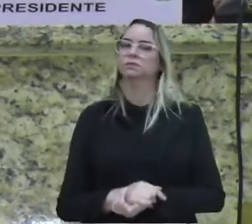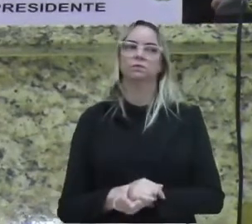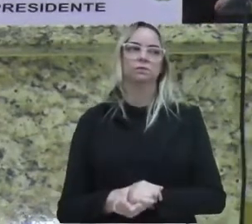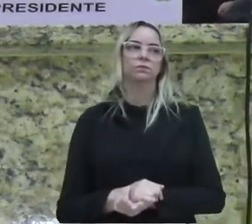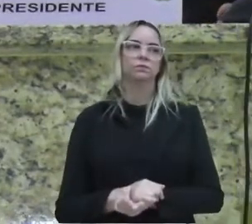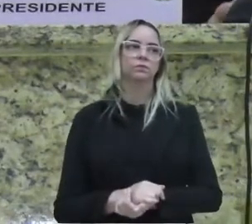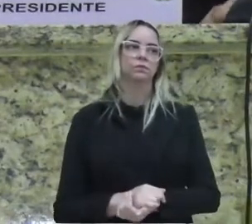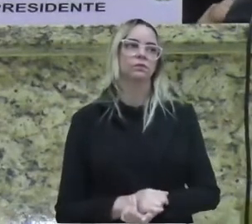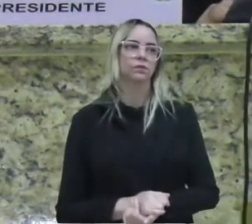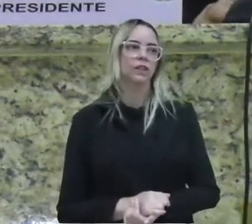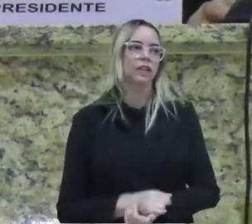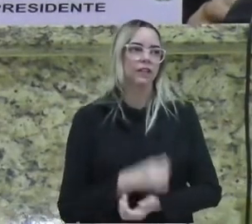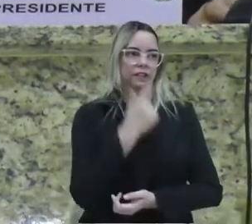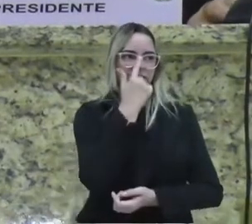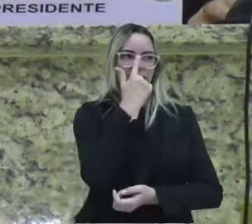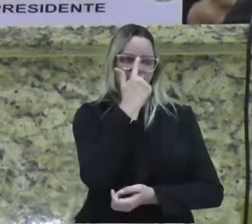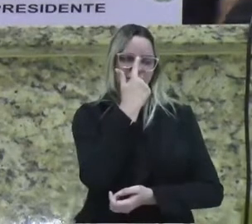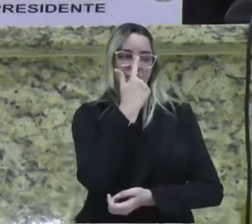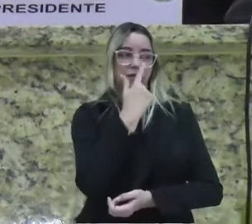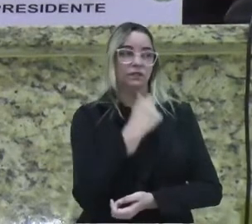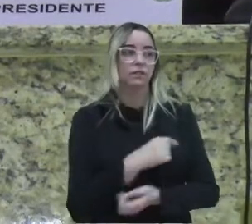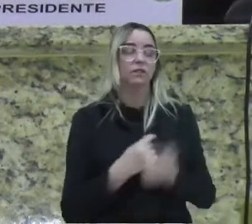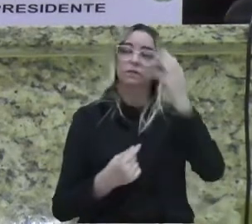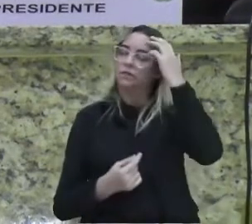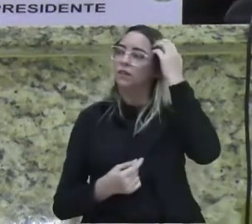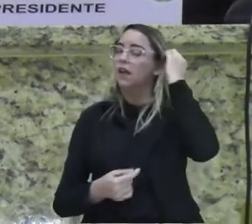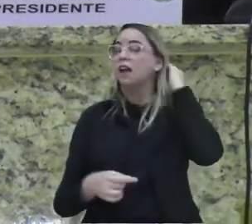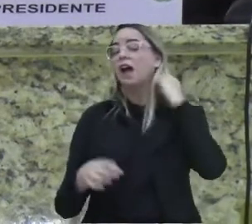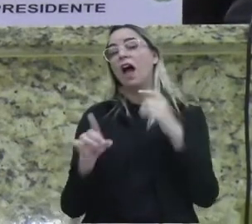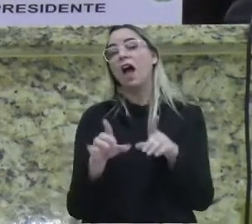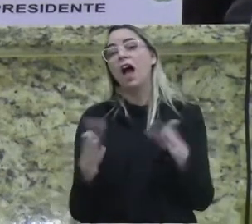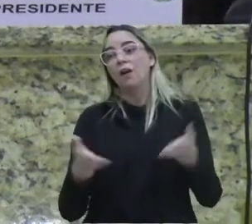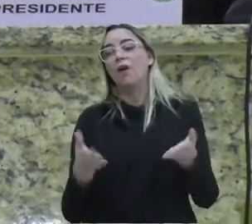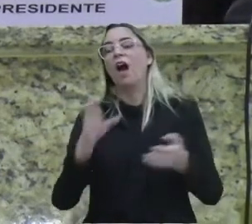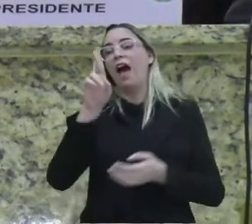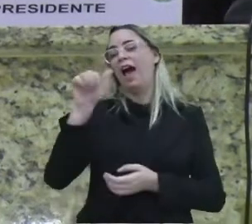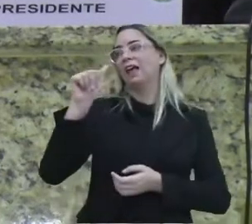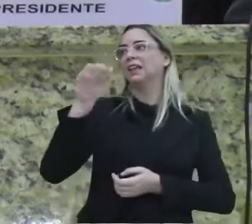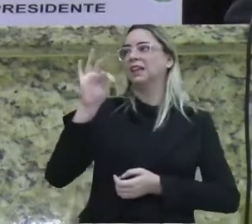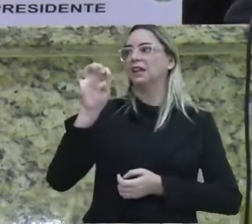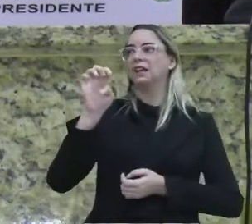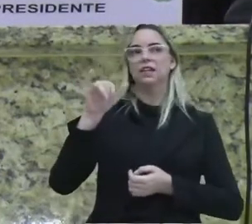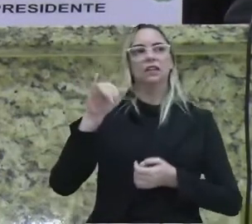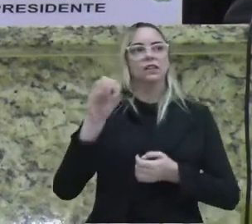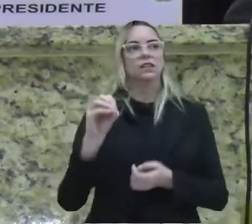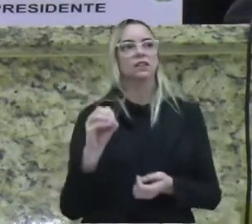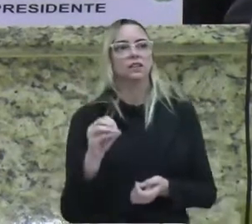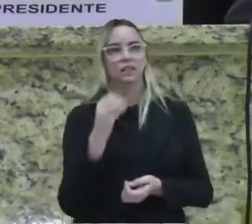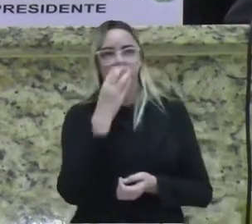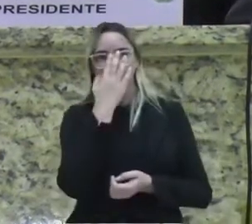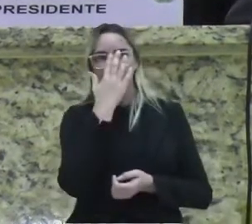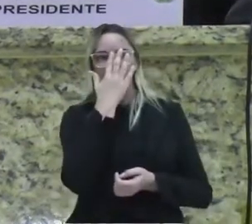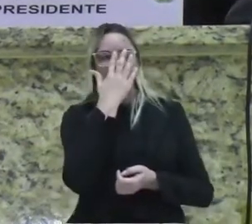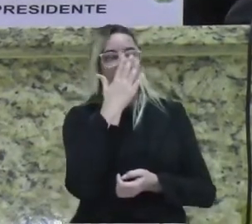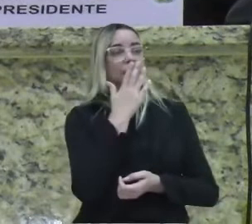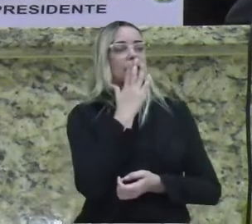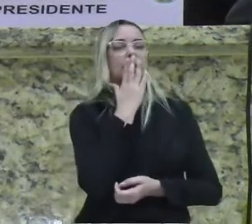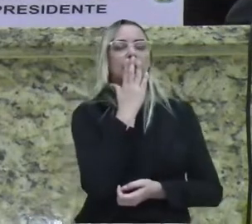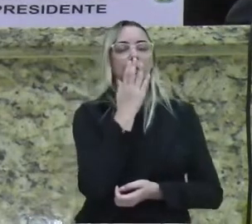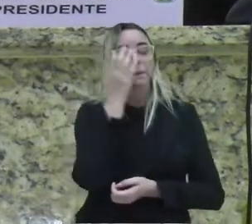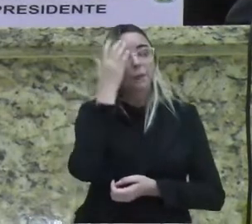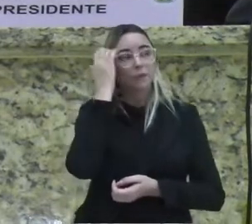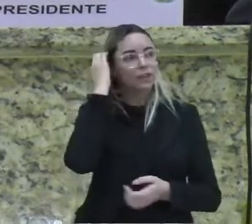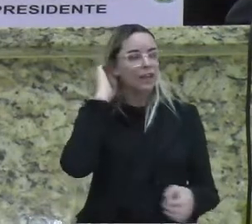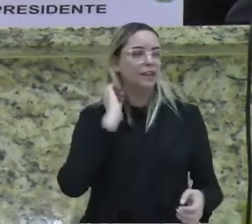É, a questão do rateio. É, como eu citei aqui anteriormente, a questão dos gastos, o